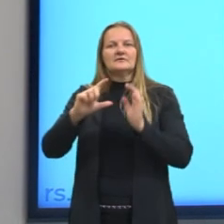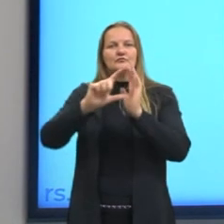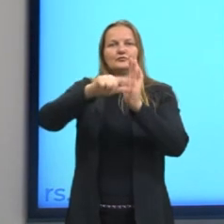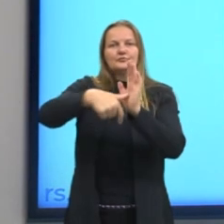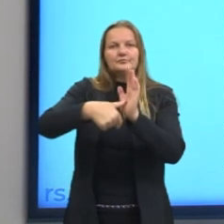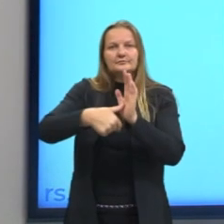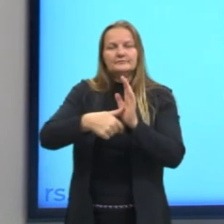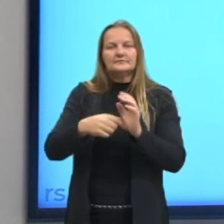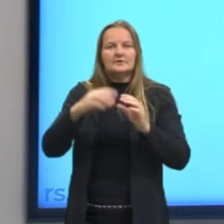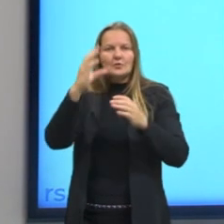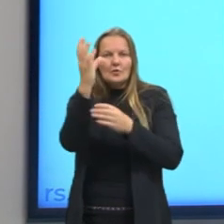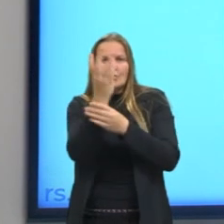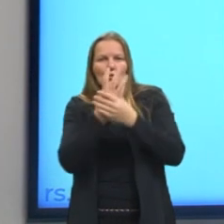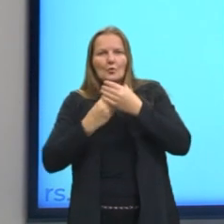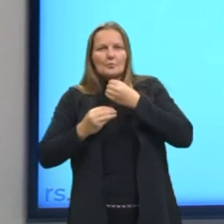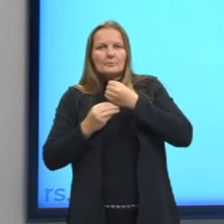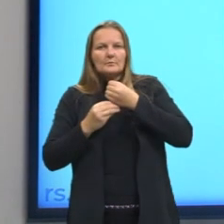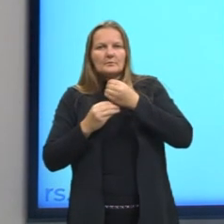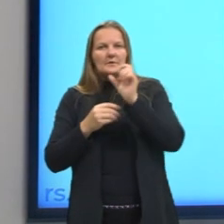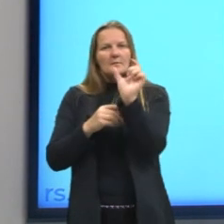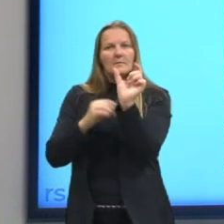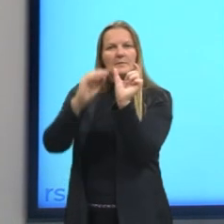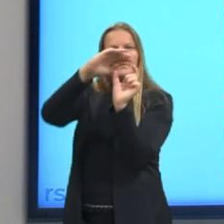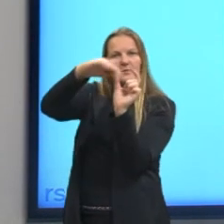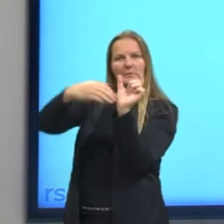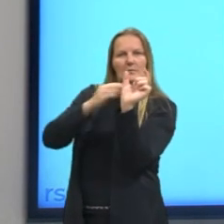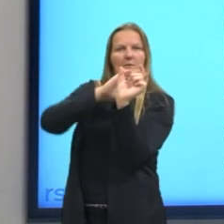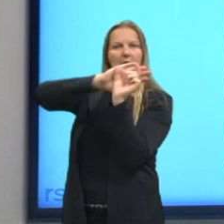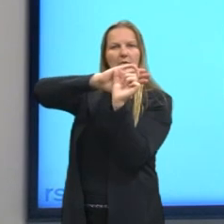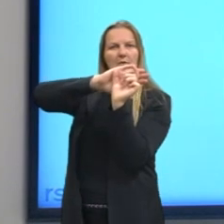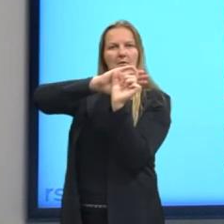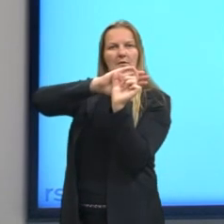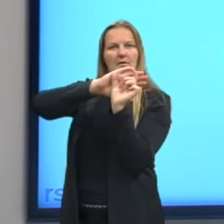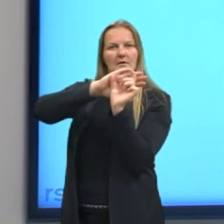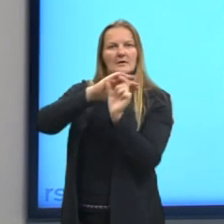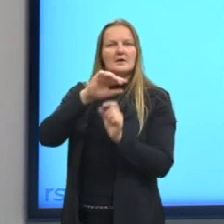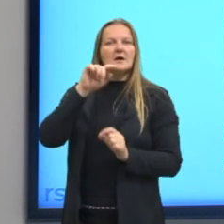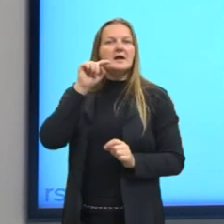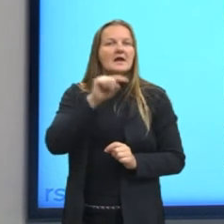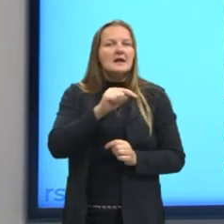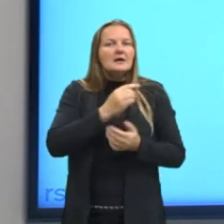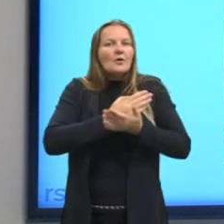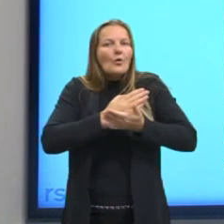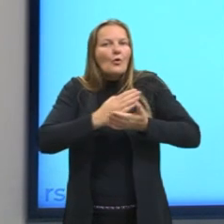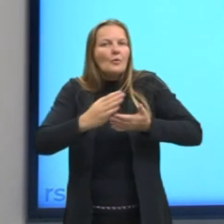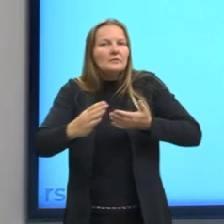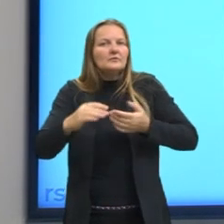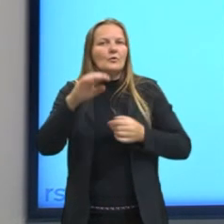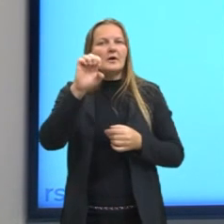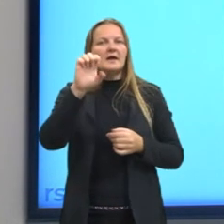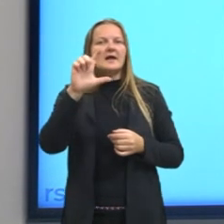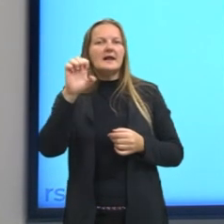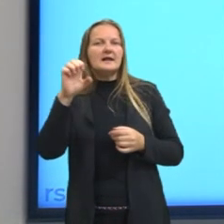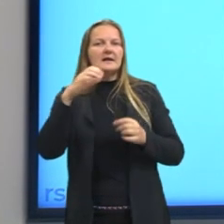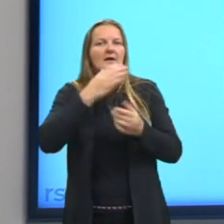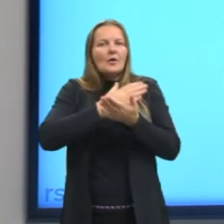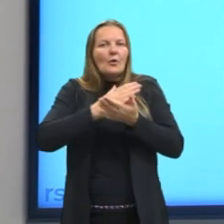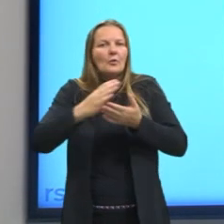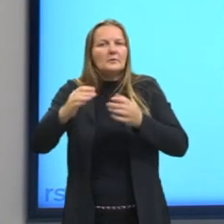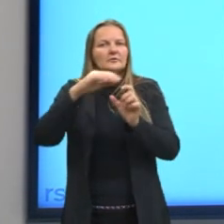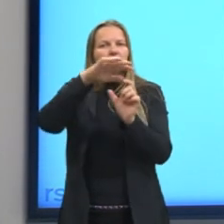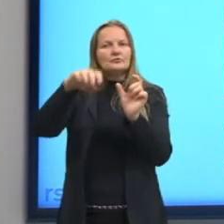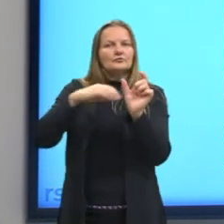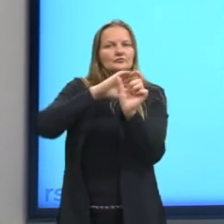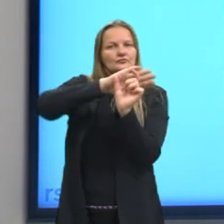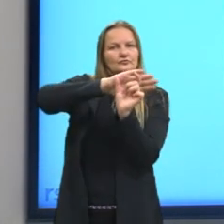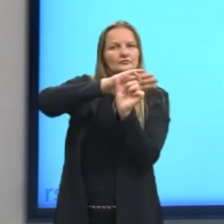teria uma supressão do termo ele começou olhem primeiro ele começou a beliscar' entre as